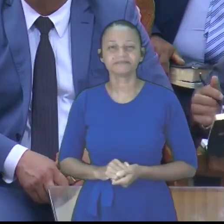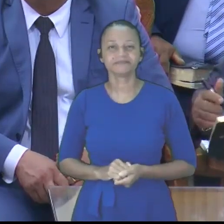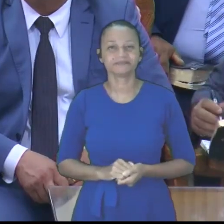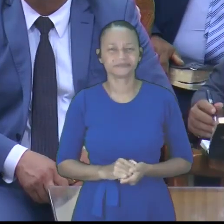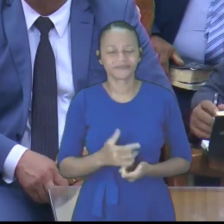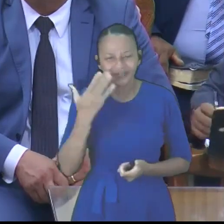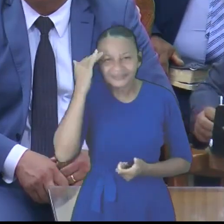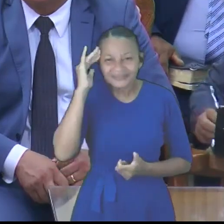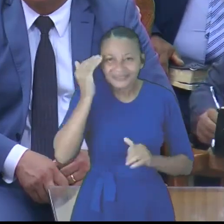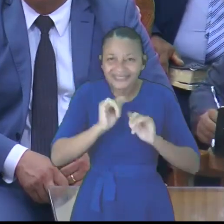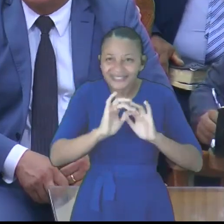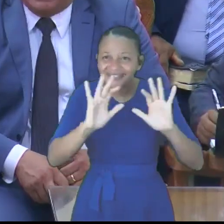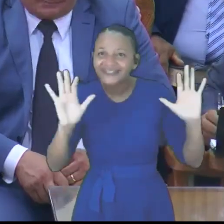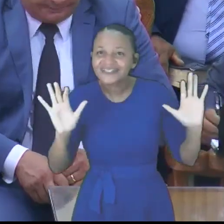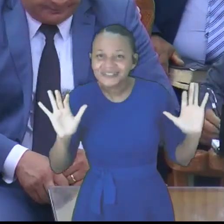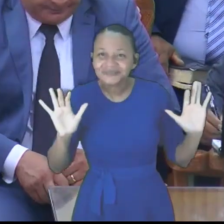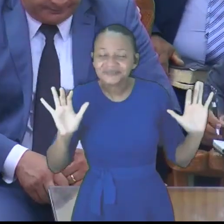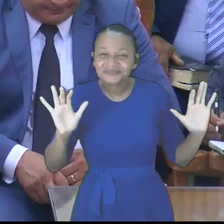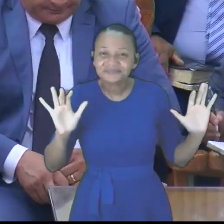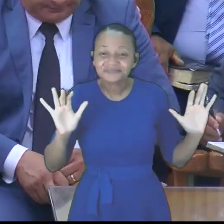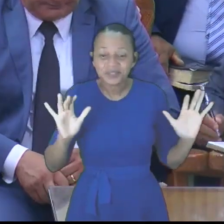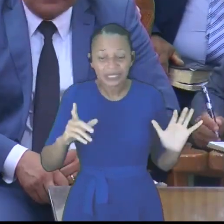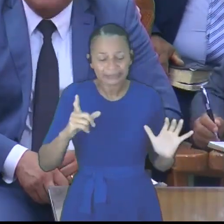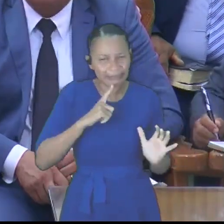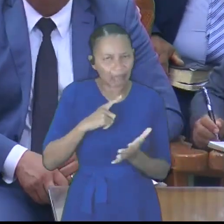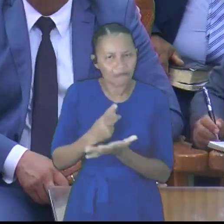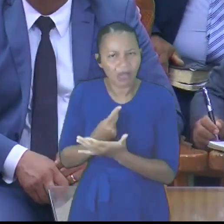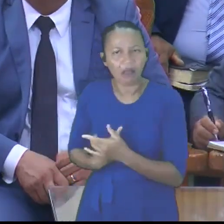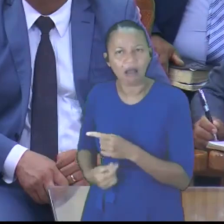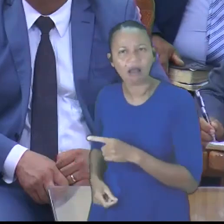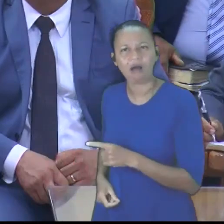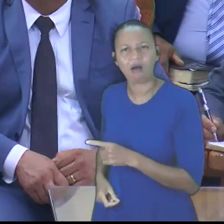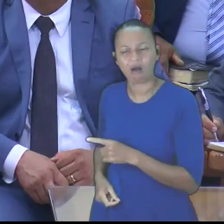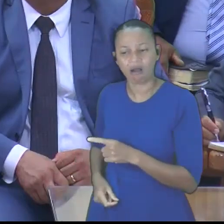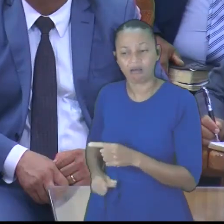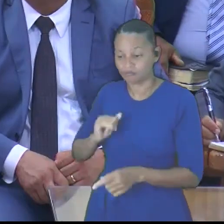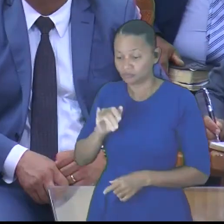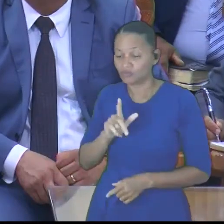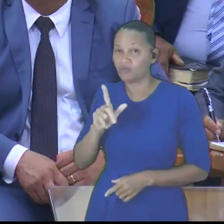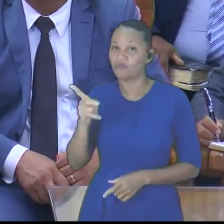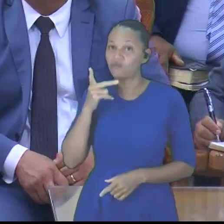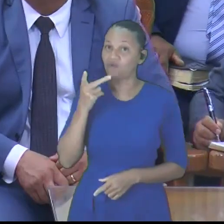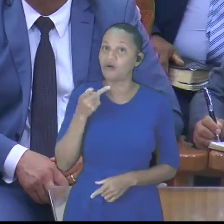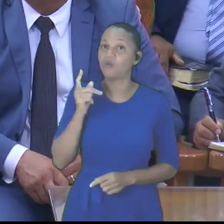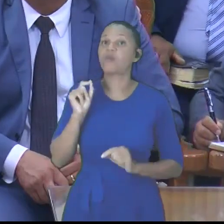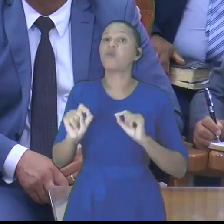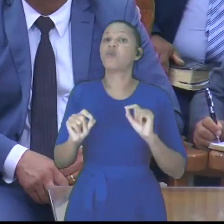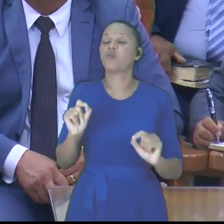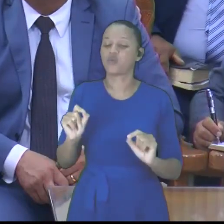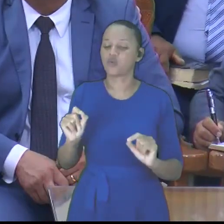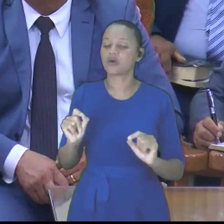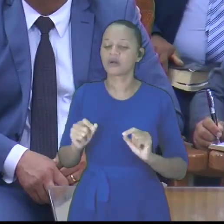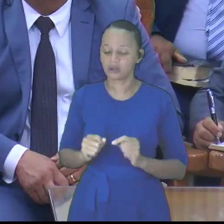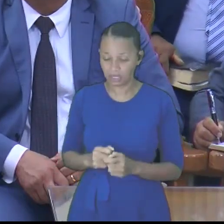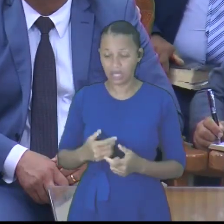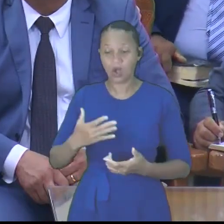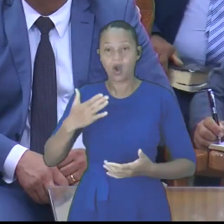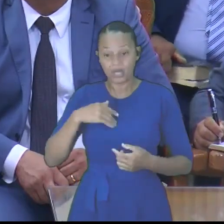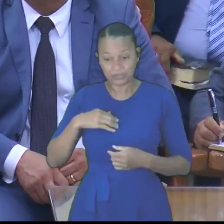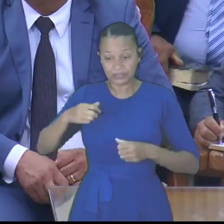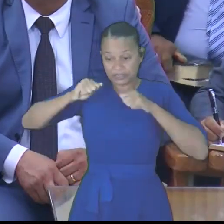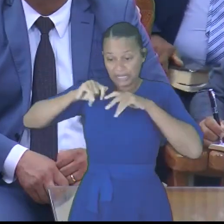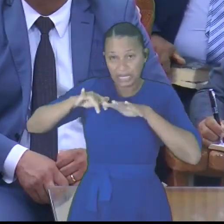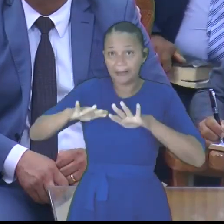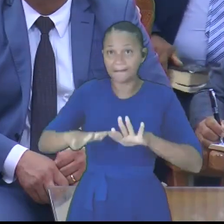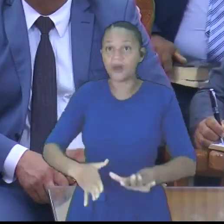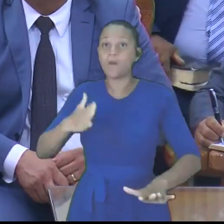Quem está entendendo? Houve erro. Joel disse: derramarei o meu espírito. E Pedro, no